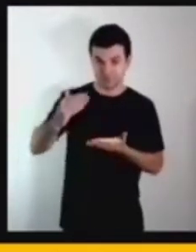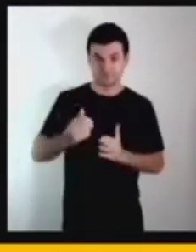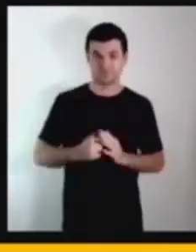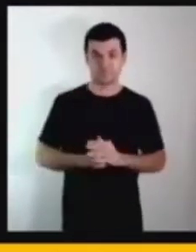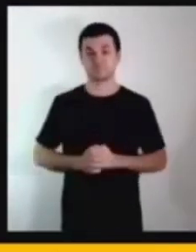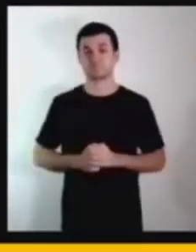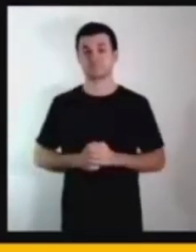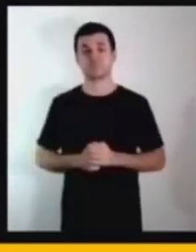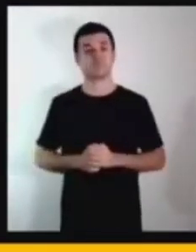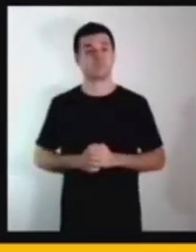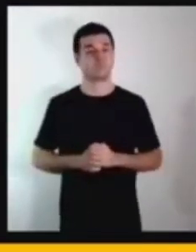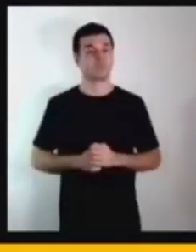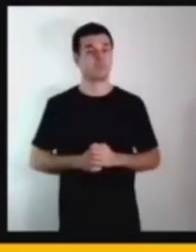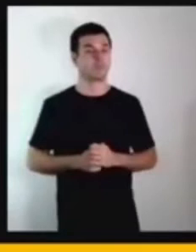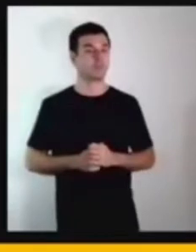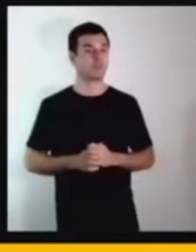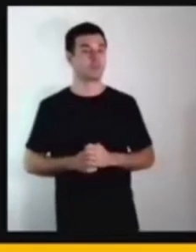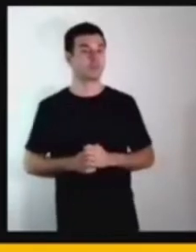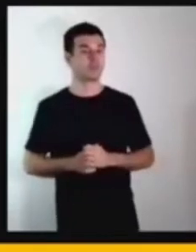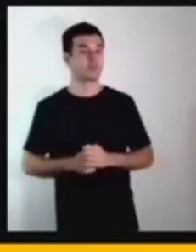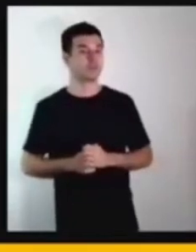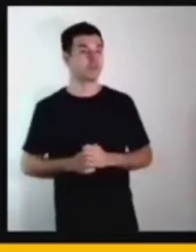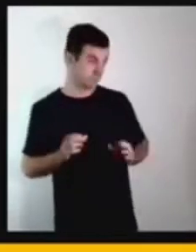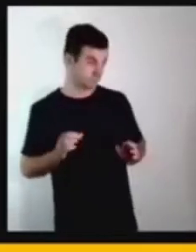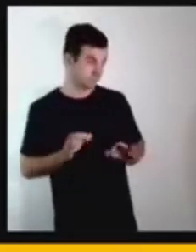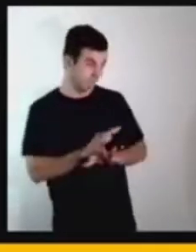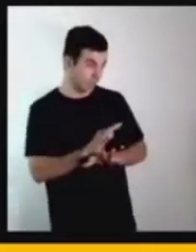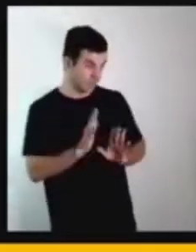Prontíssima. Prontíssima.